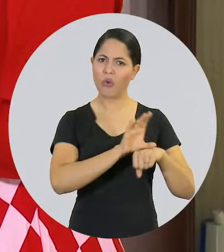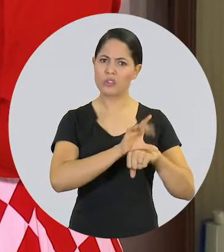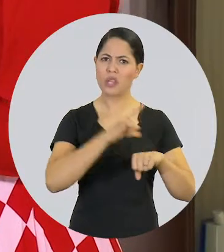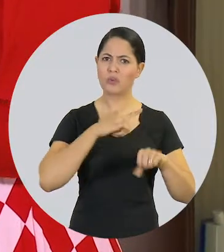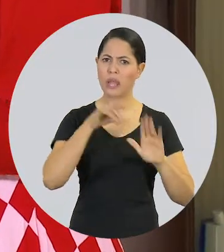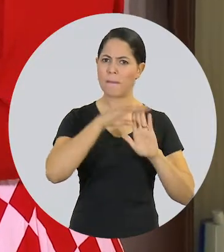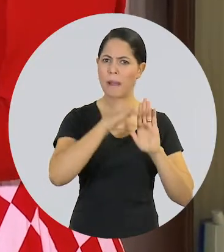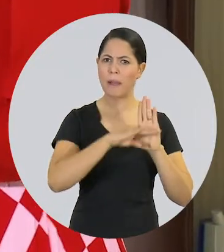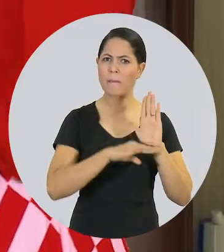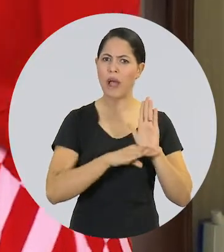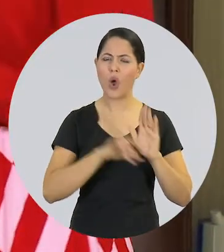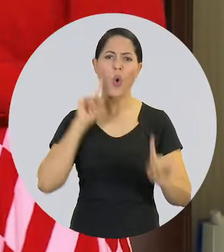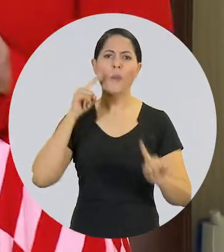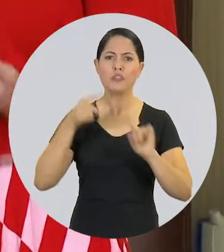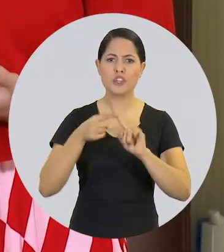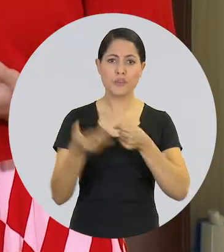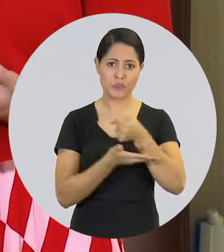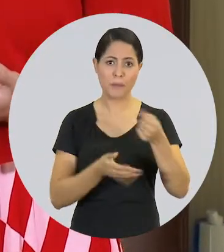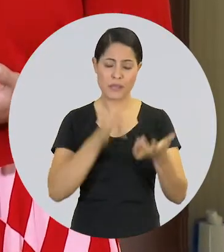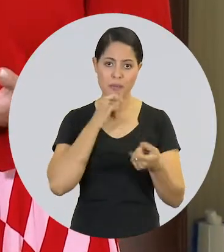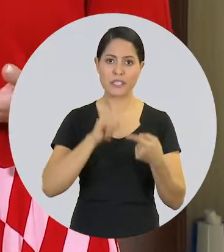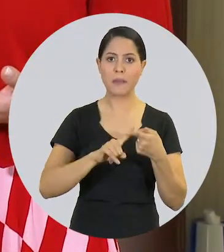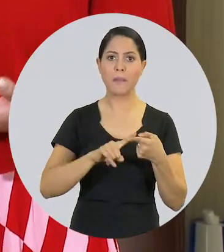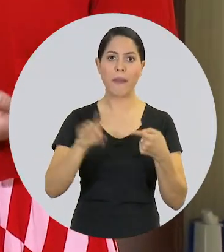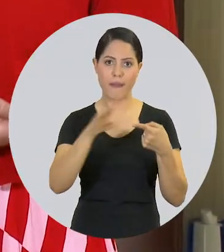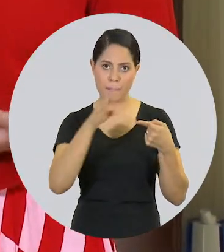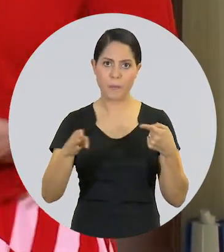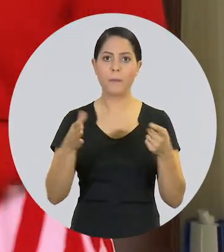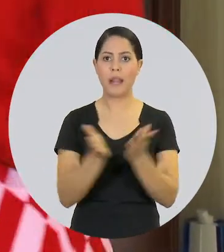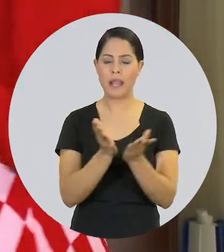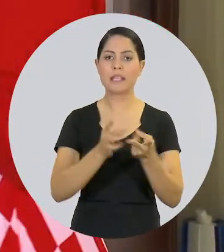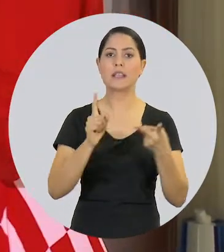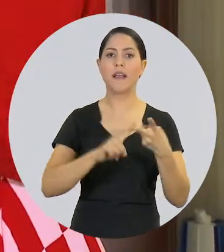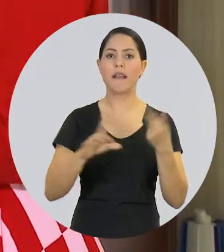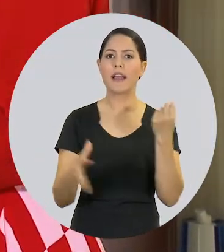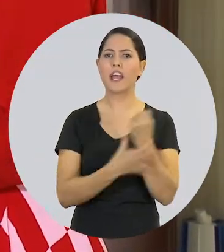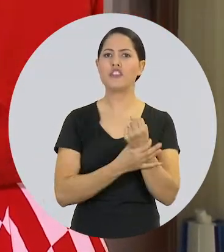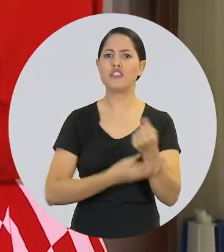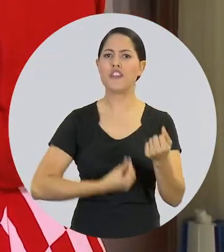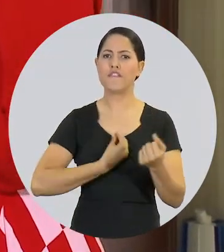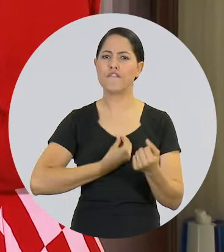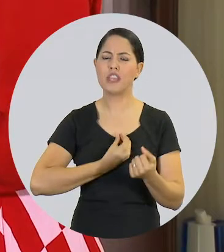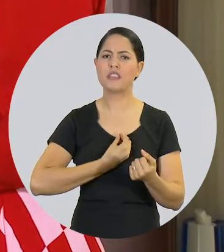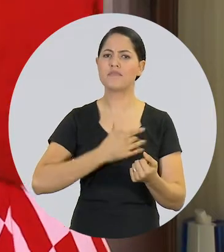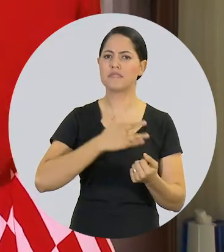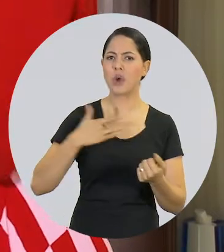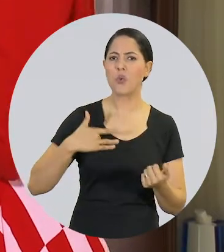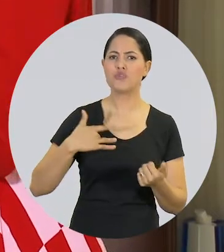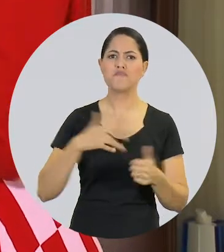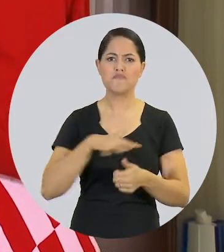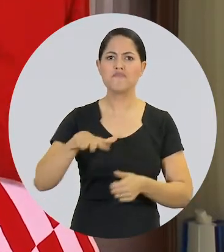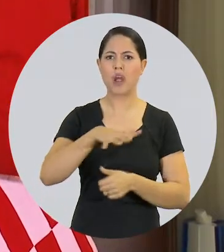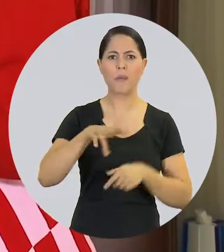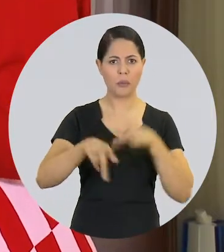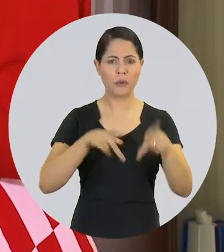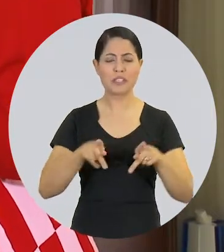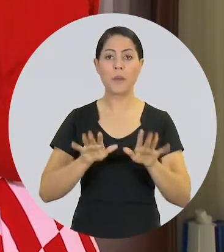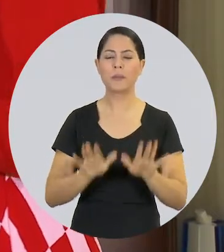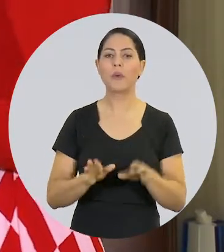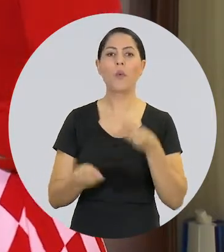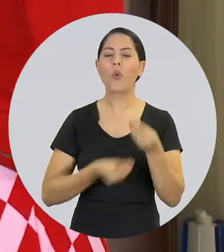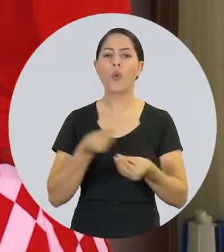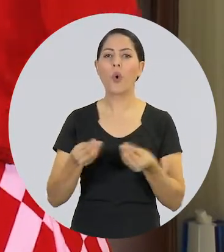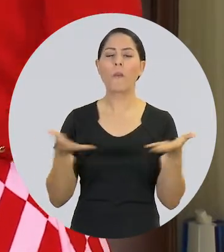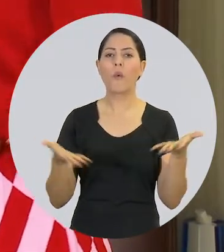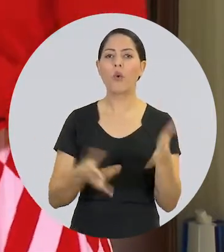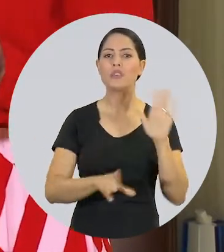Na Constituição existem os objetivos fundamentais, como erradicar a pobreza, garantir o bem-estar de todos. Na sua opinião, doutor Marcos Vinícius, o